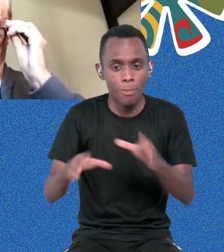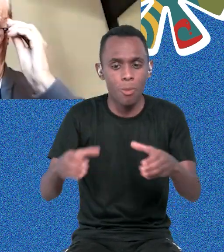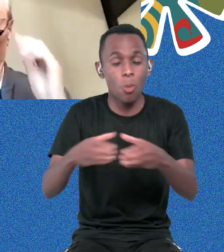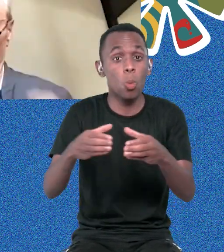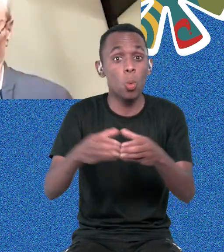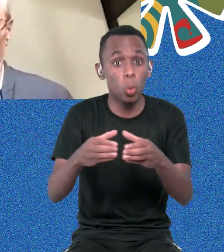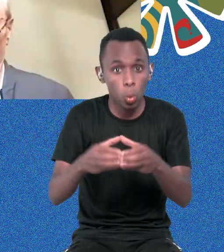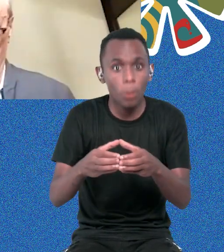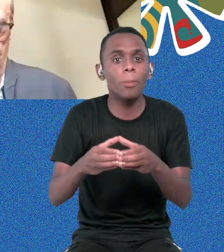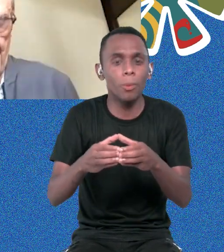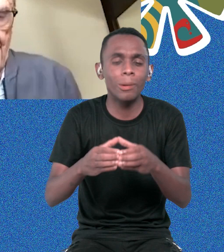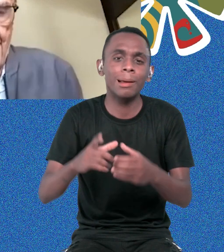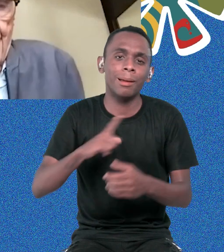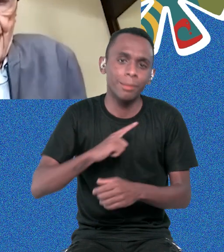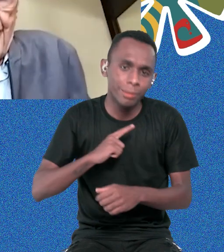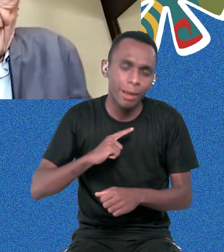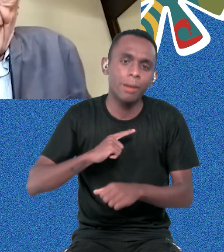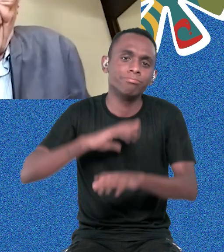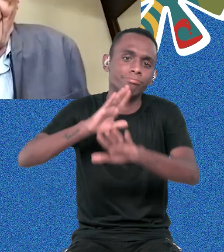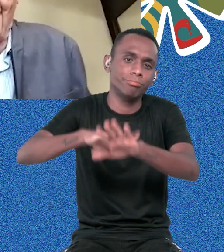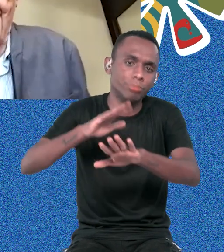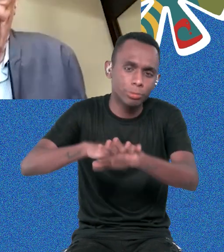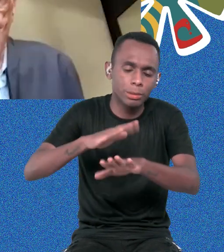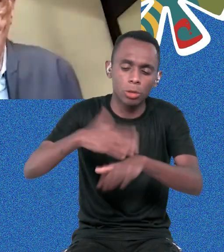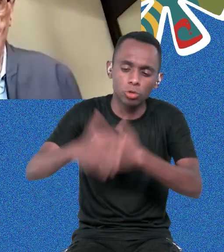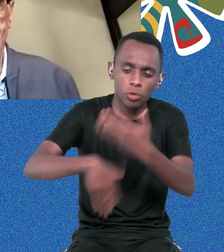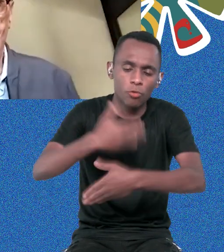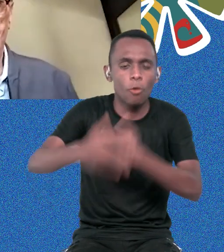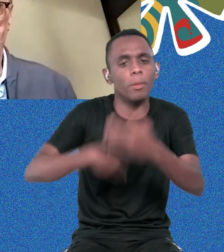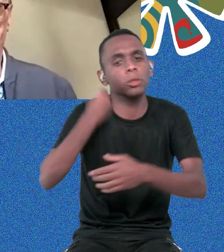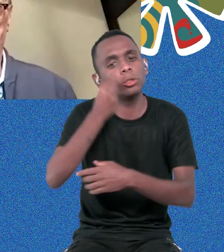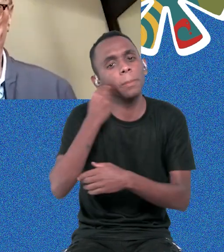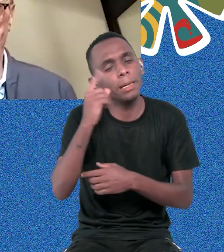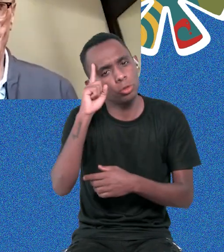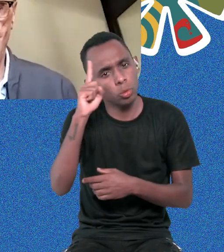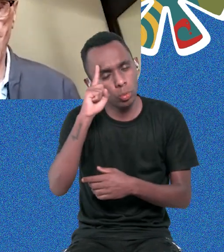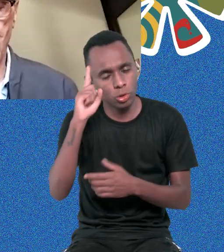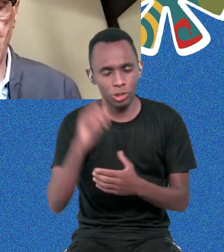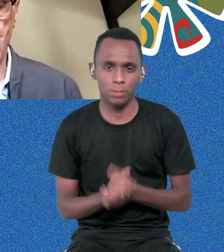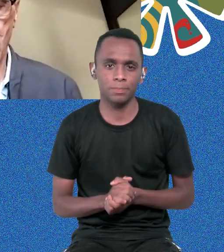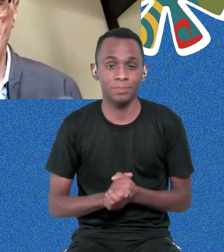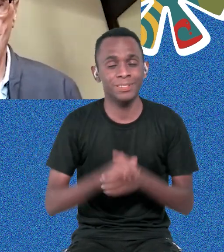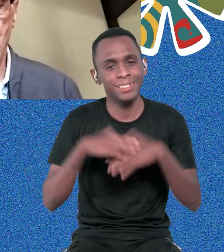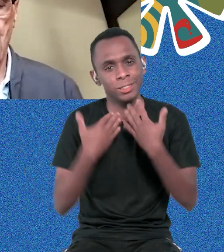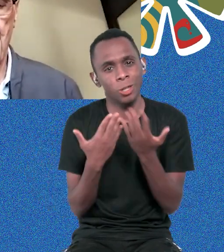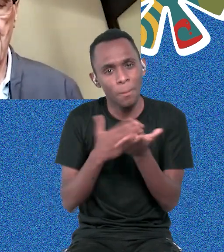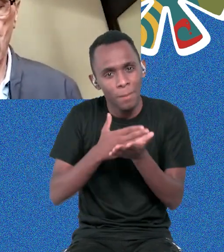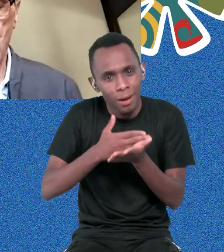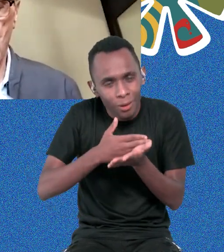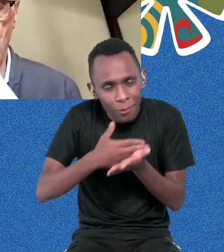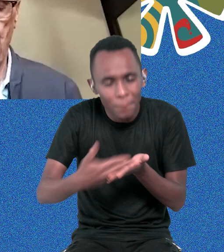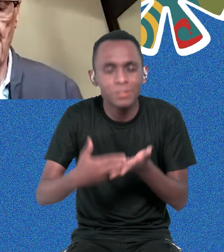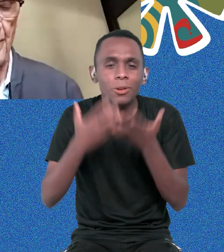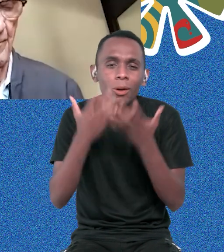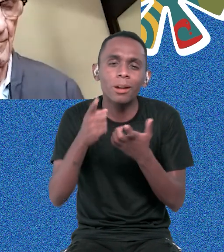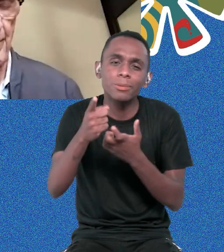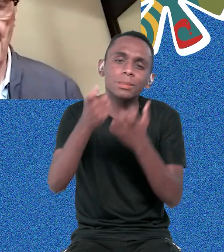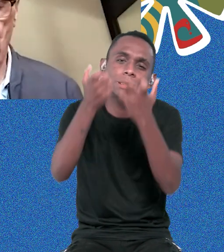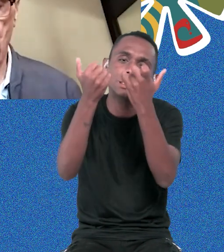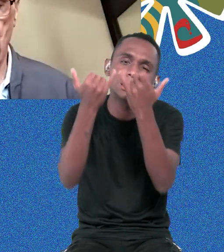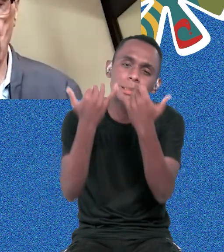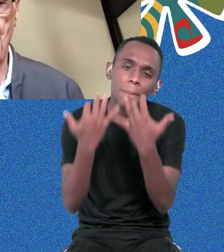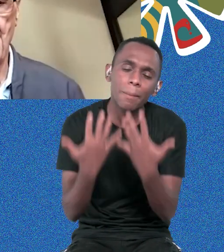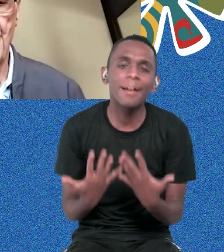os coletivos, né, constituem, constroem no seu cotidiano? Então, para começar, eu queria que você falasse